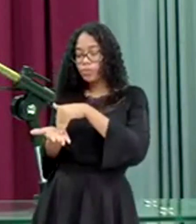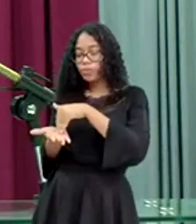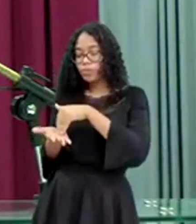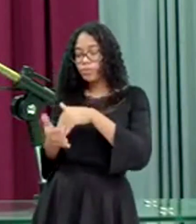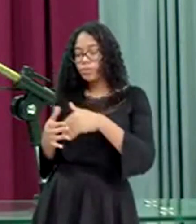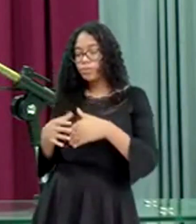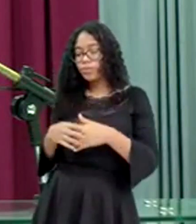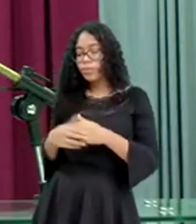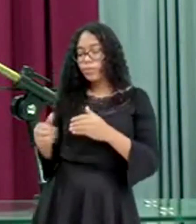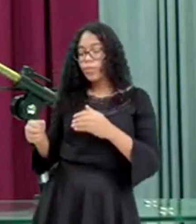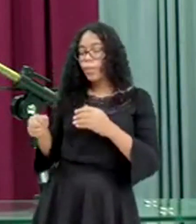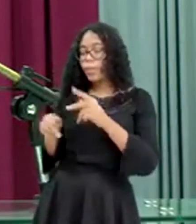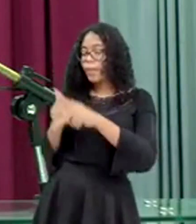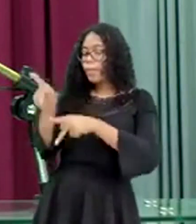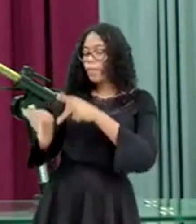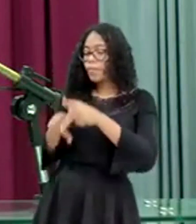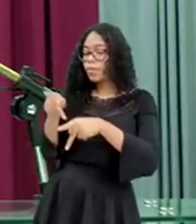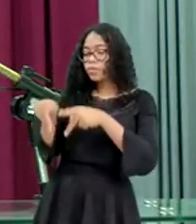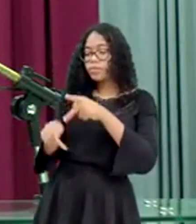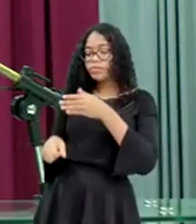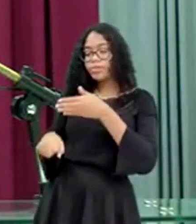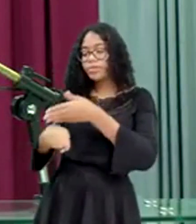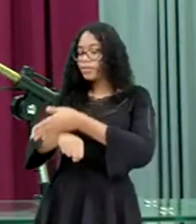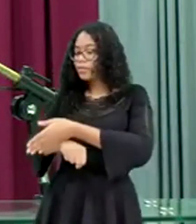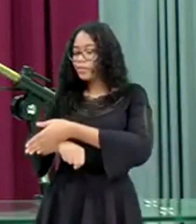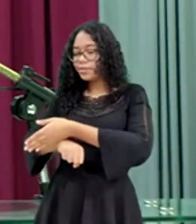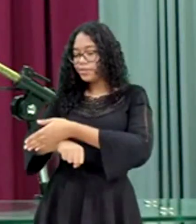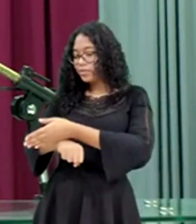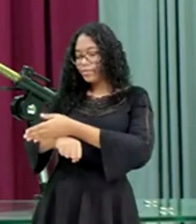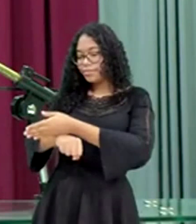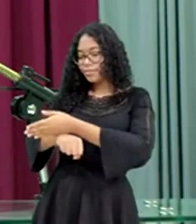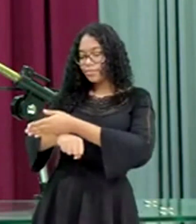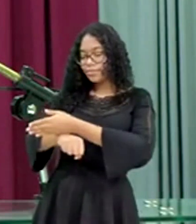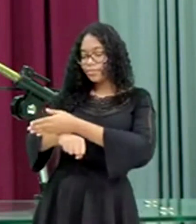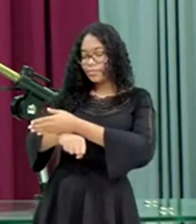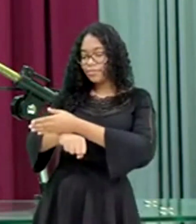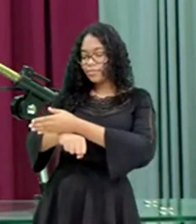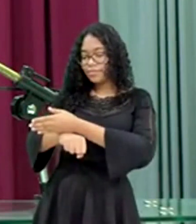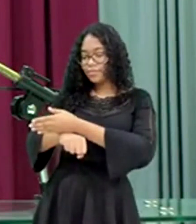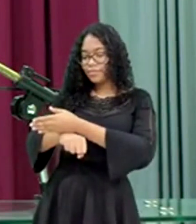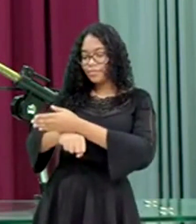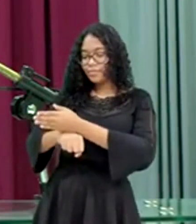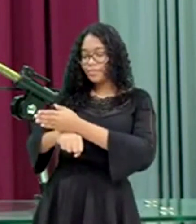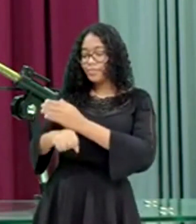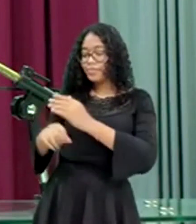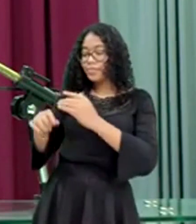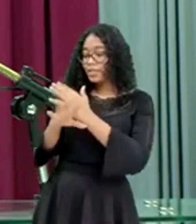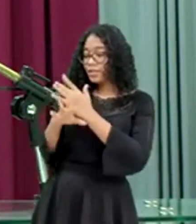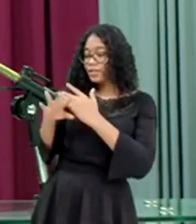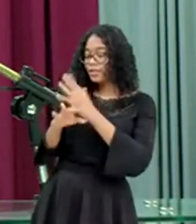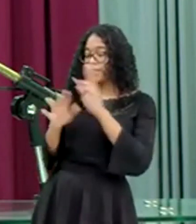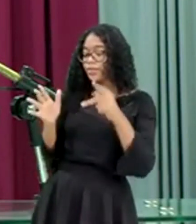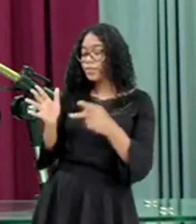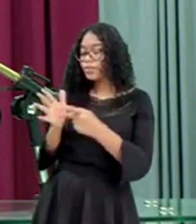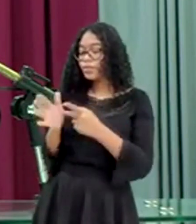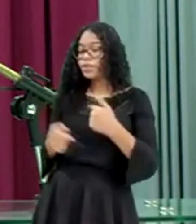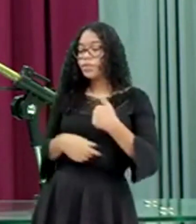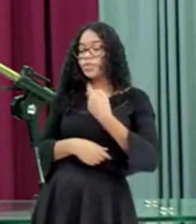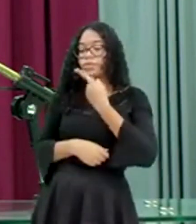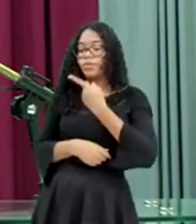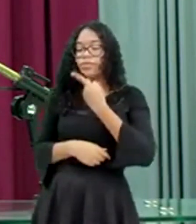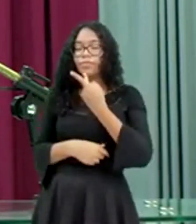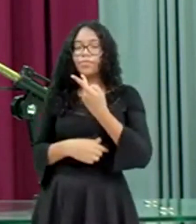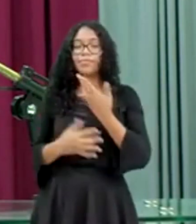não vai entrar na terra, eles morrerão no deserto e não entrarão na terra que eu lhes prometi.